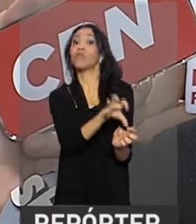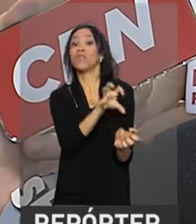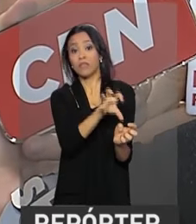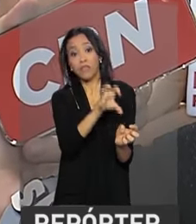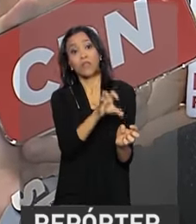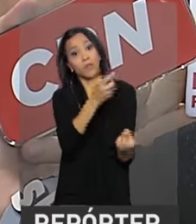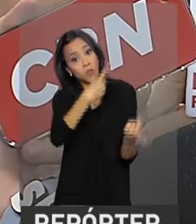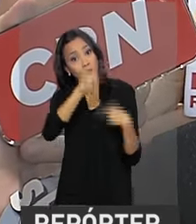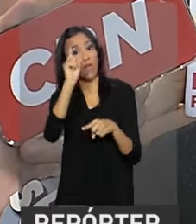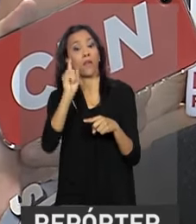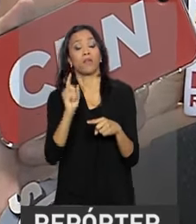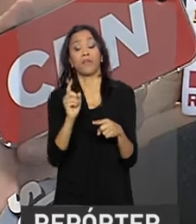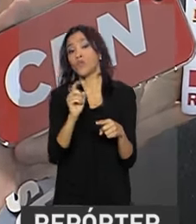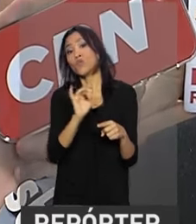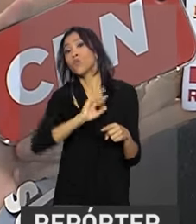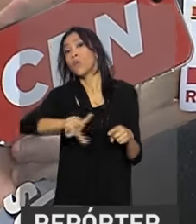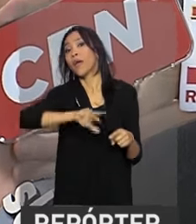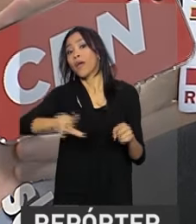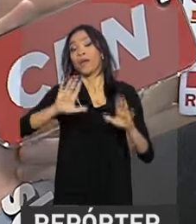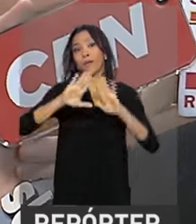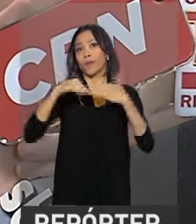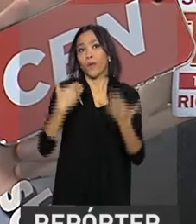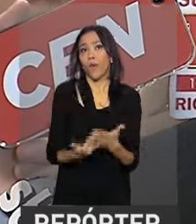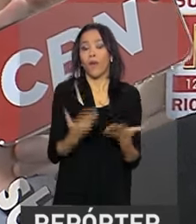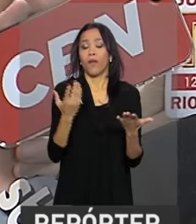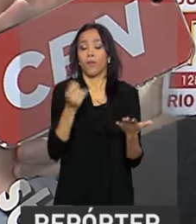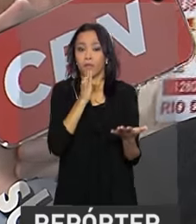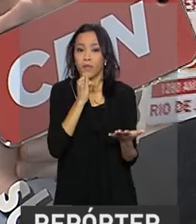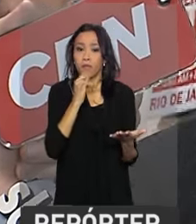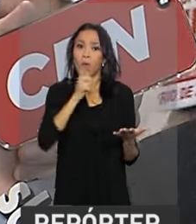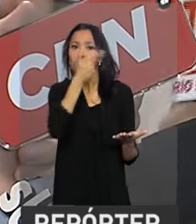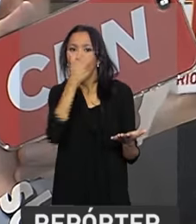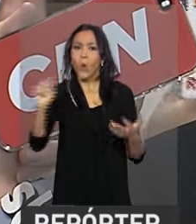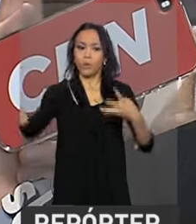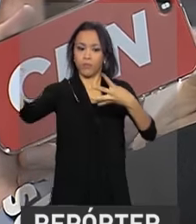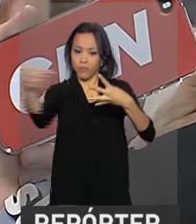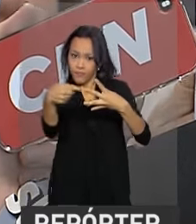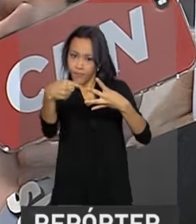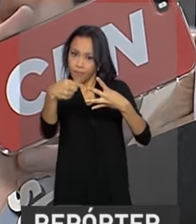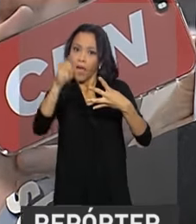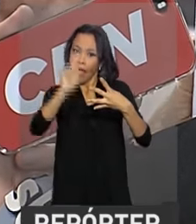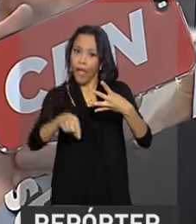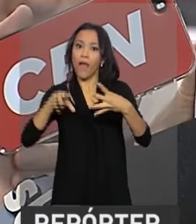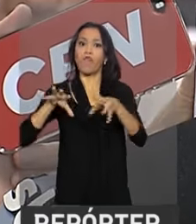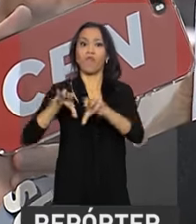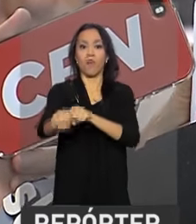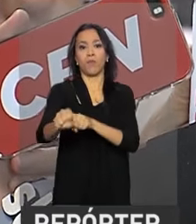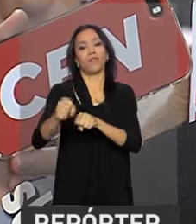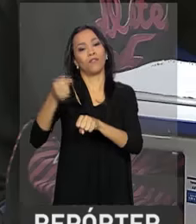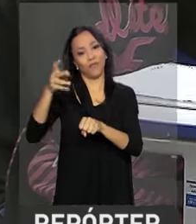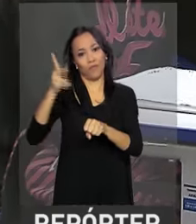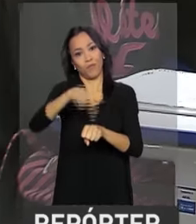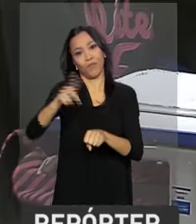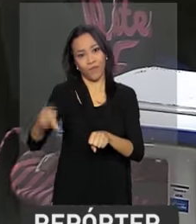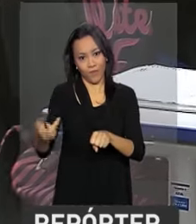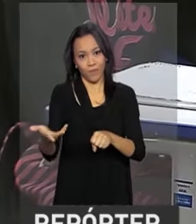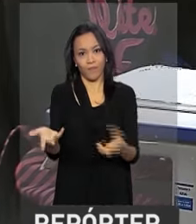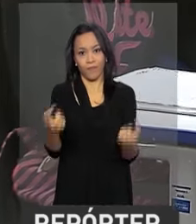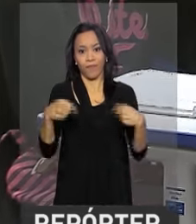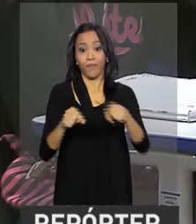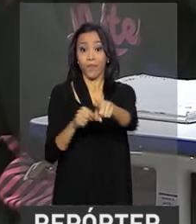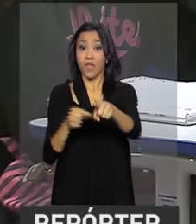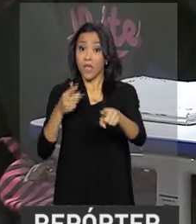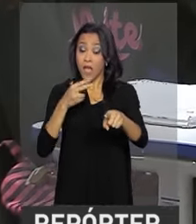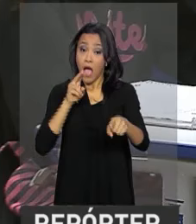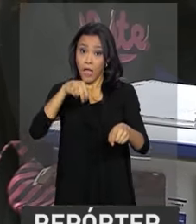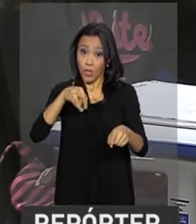ter sucesso. Não que a escola não seja, tanto é que o outro fator é a formação adequada do professor. Na média geral do